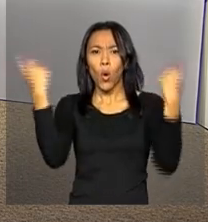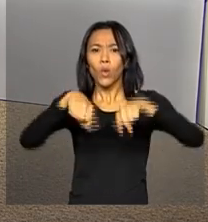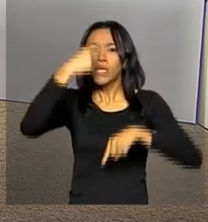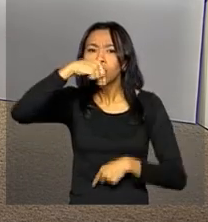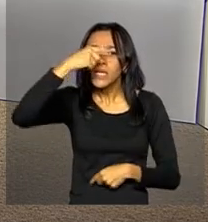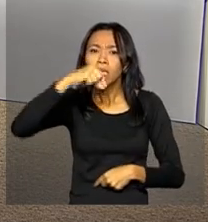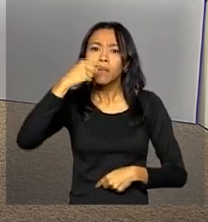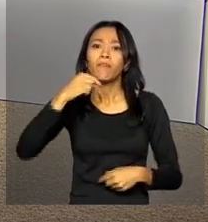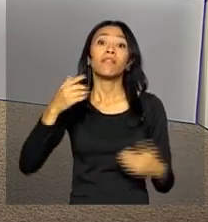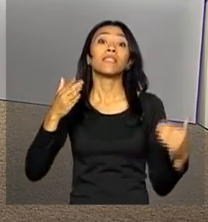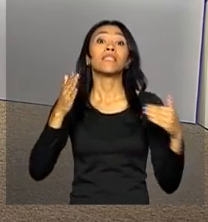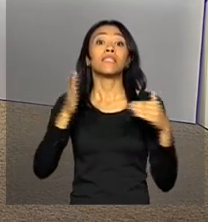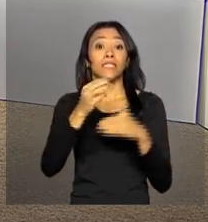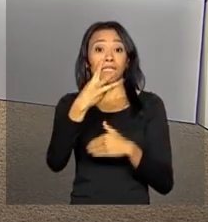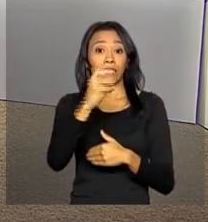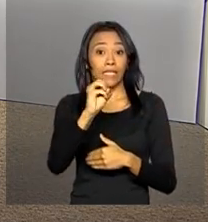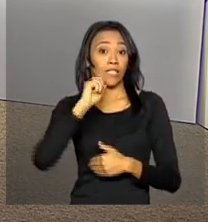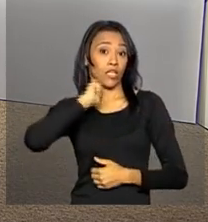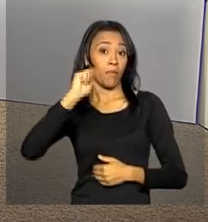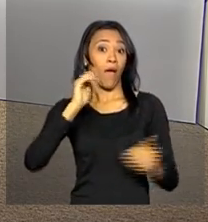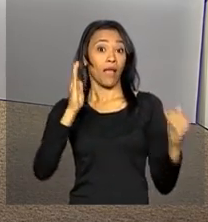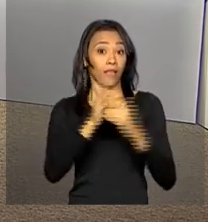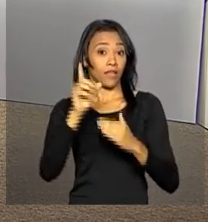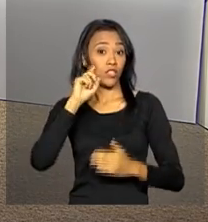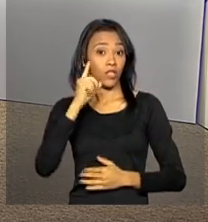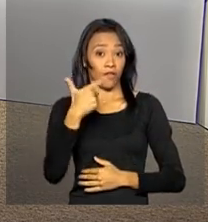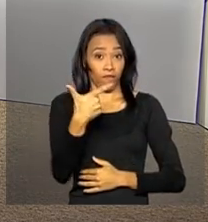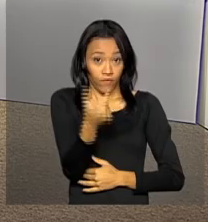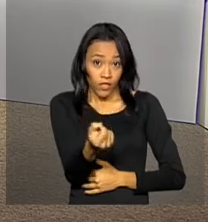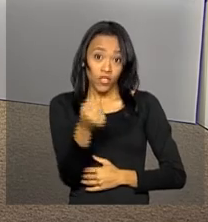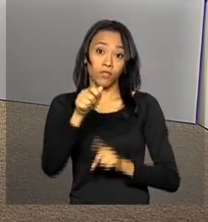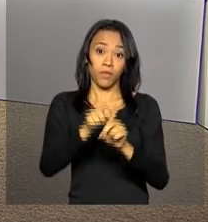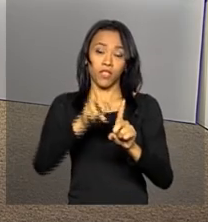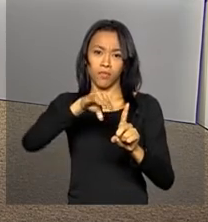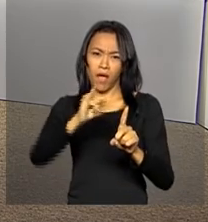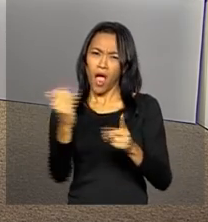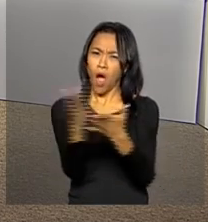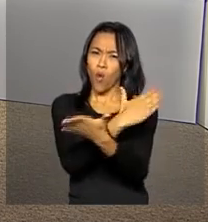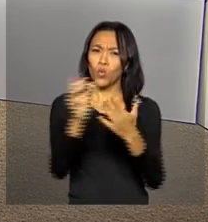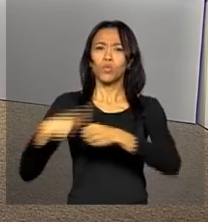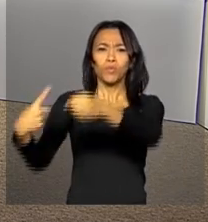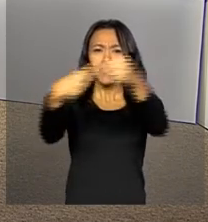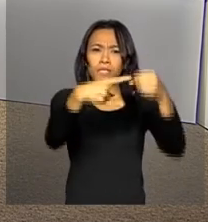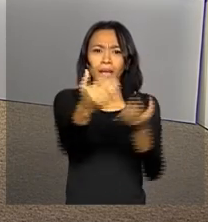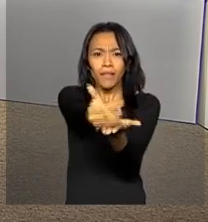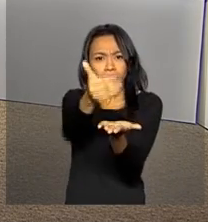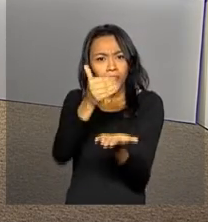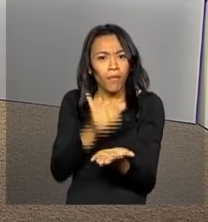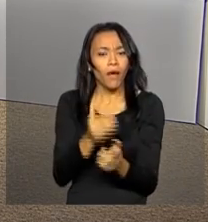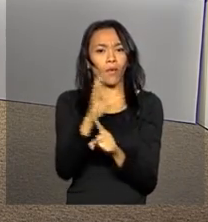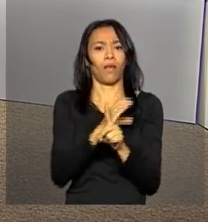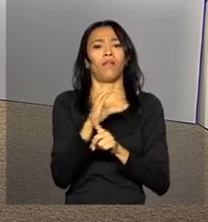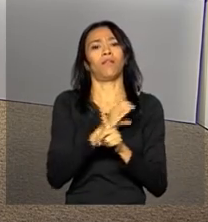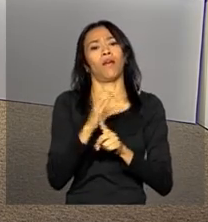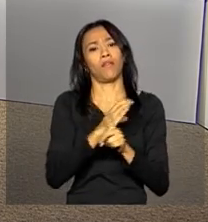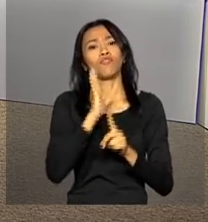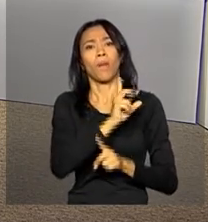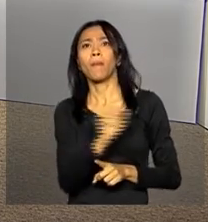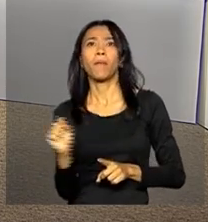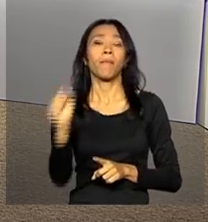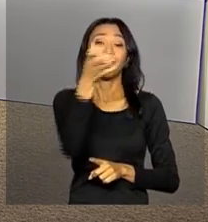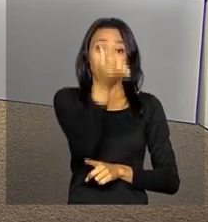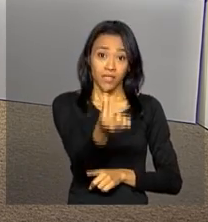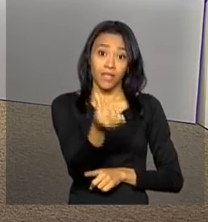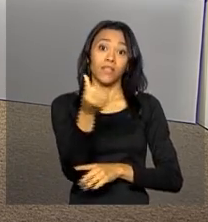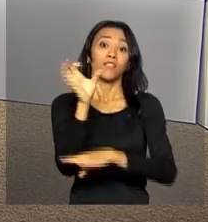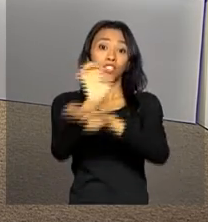abril e vai até dia 20 de maio. Mas alguns municípios anteciparam o calendário. A campanha já começou em 6 estados